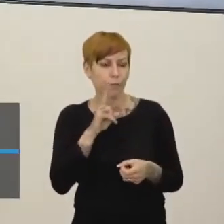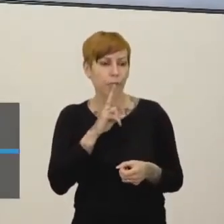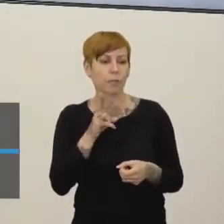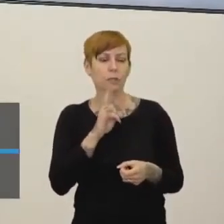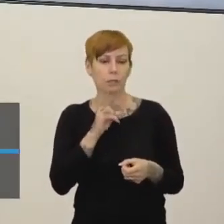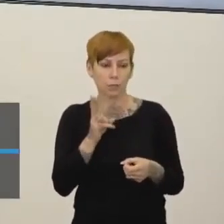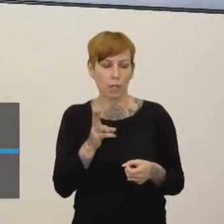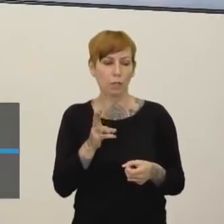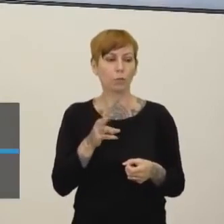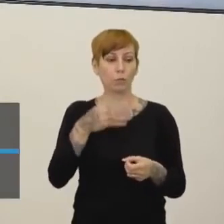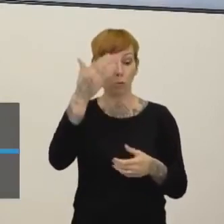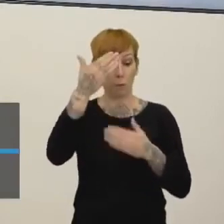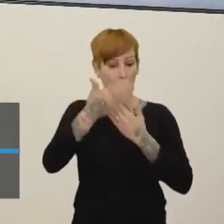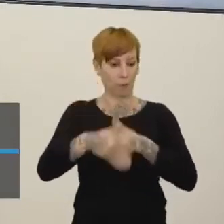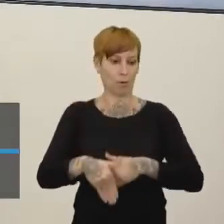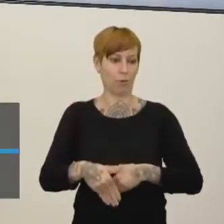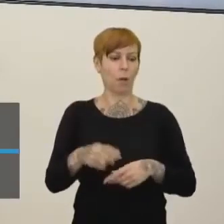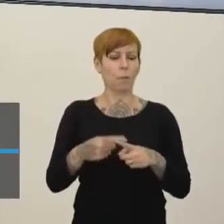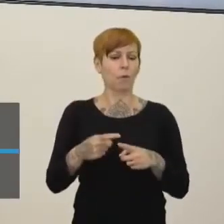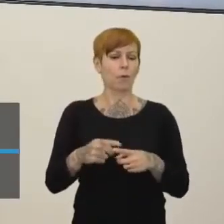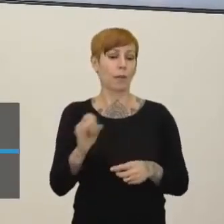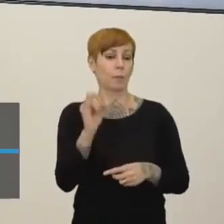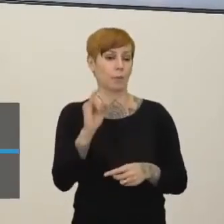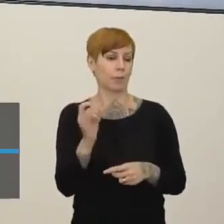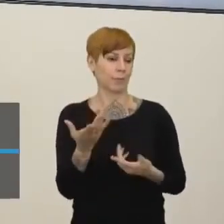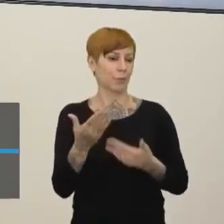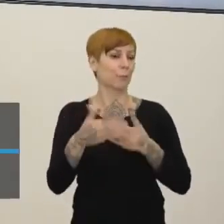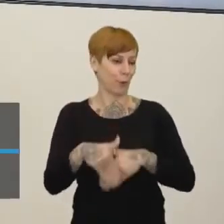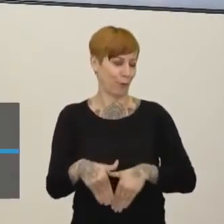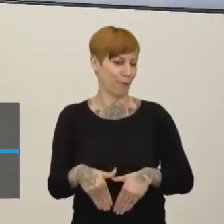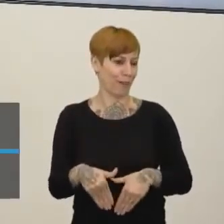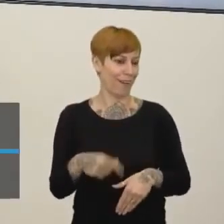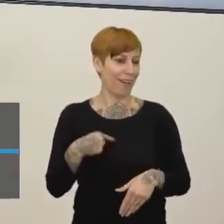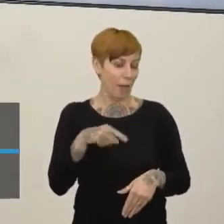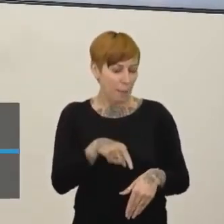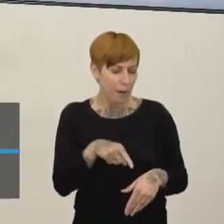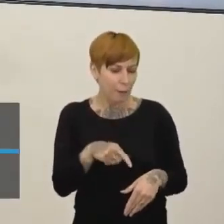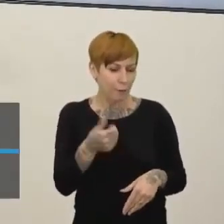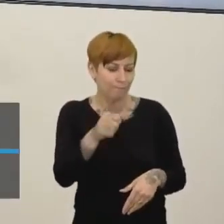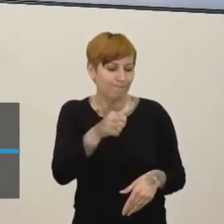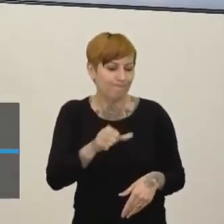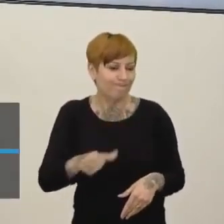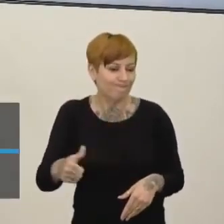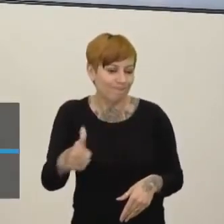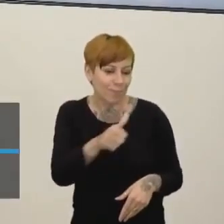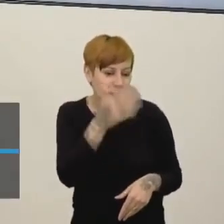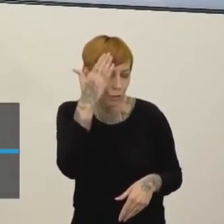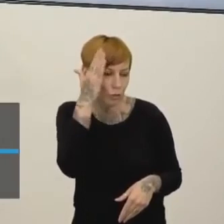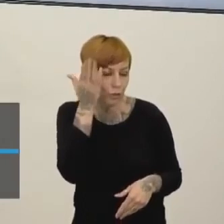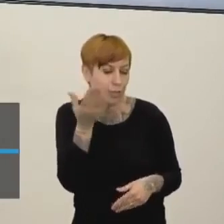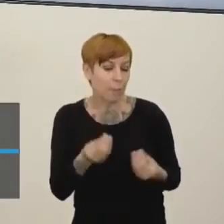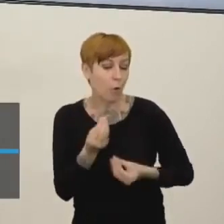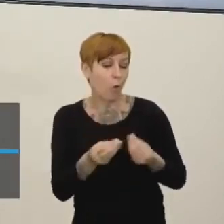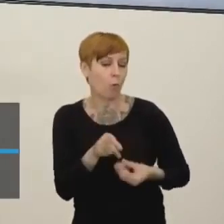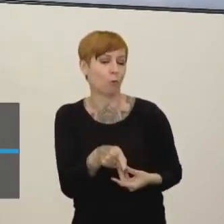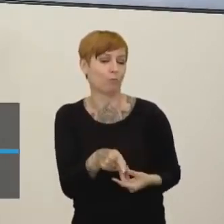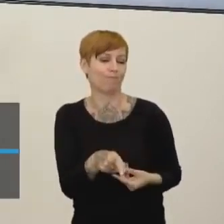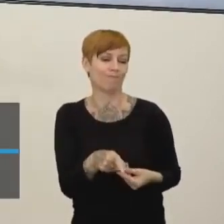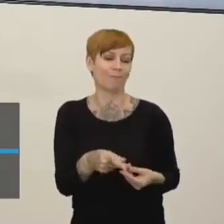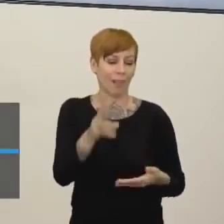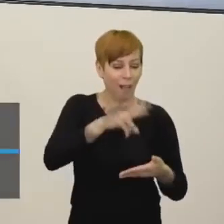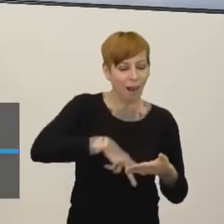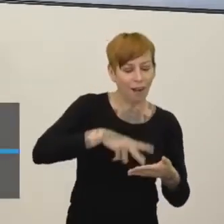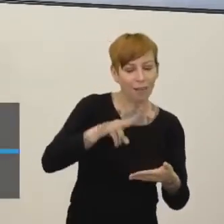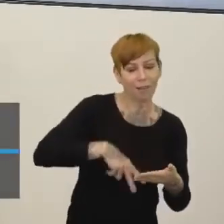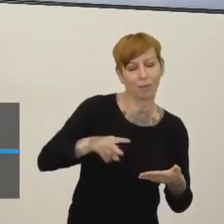isso que é importante a prova, né? A gente fala, mas a prova serve para medir aí, para a gente ter uma referência de como está a